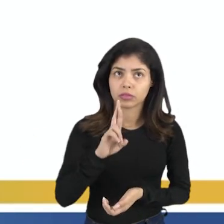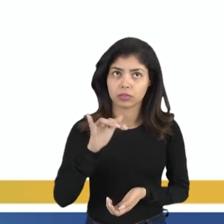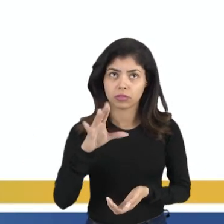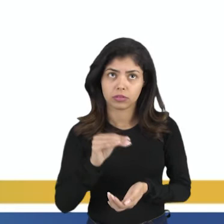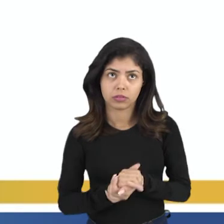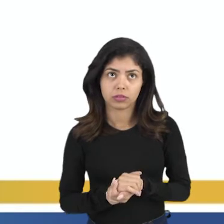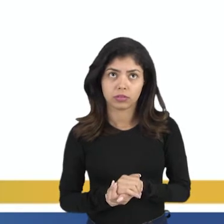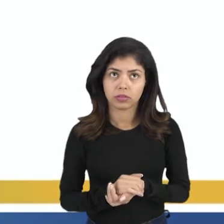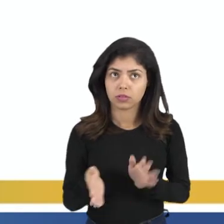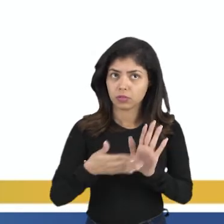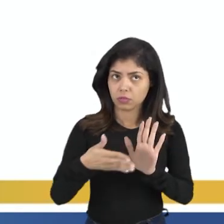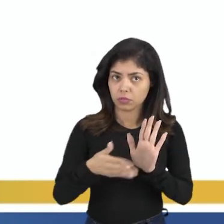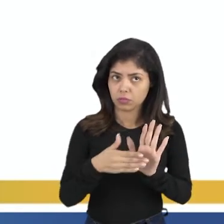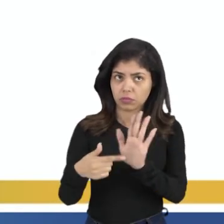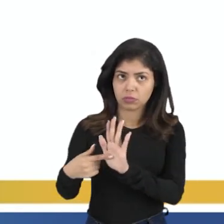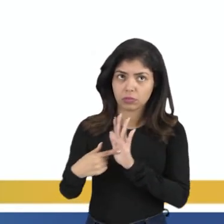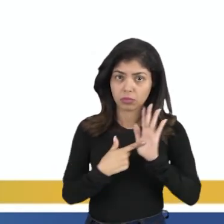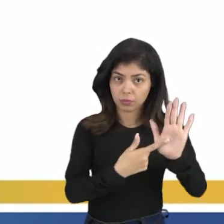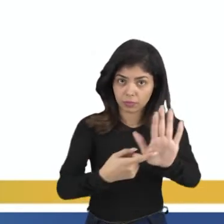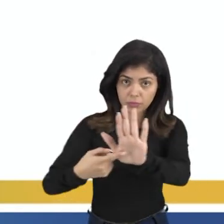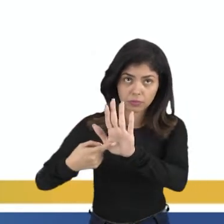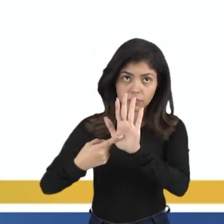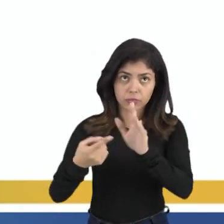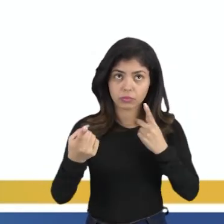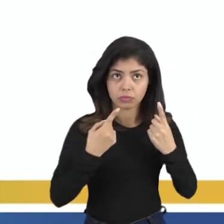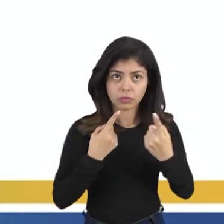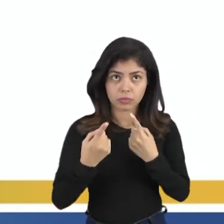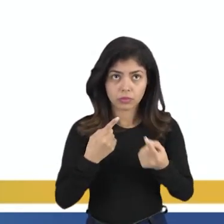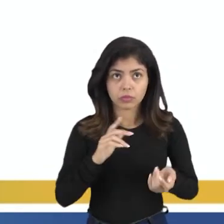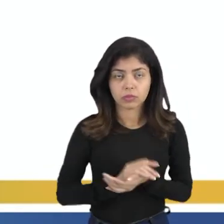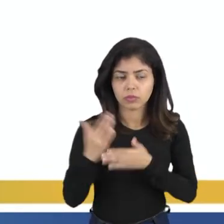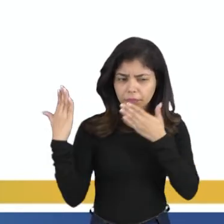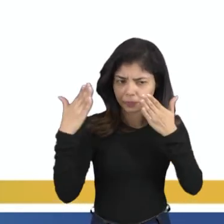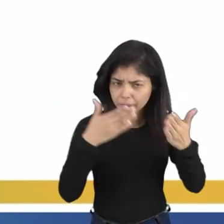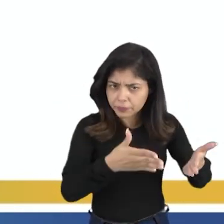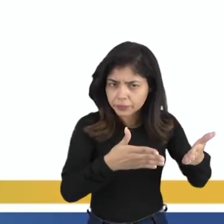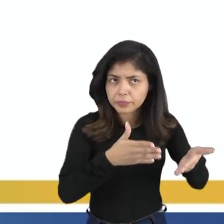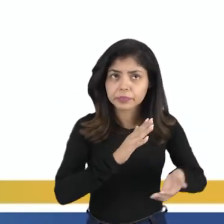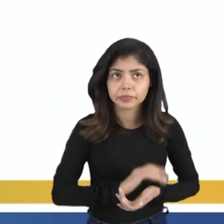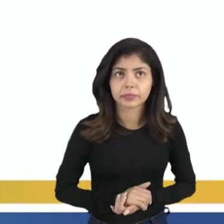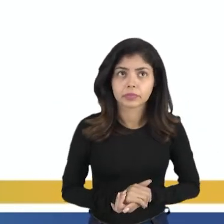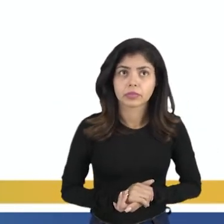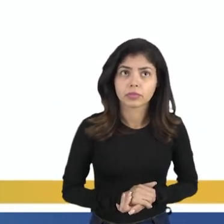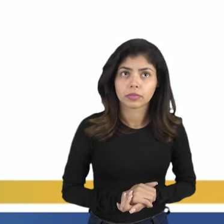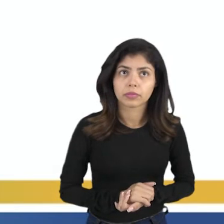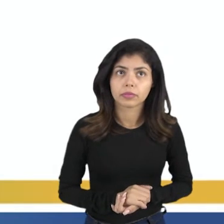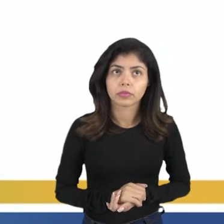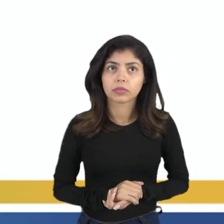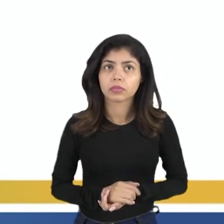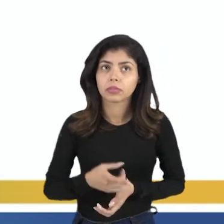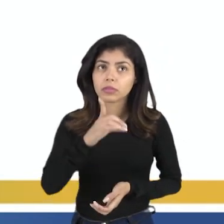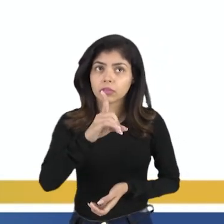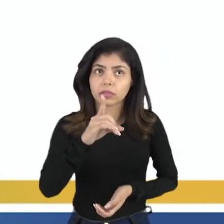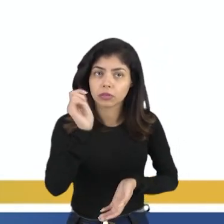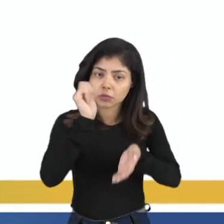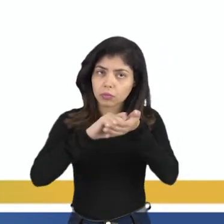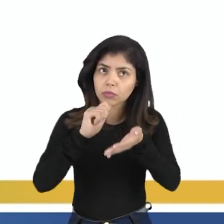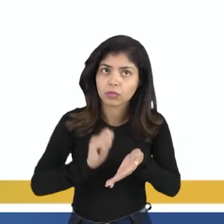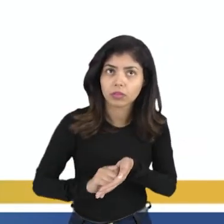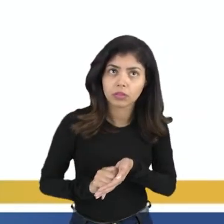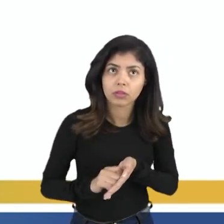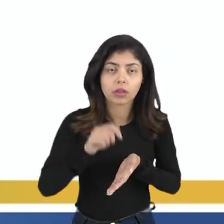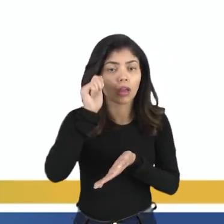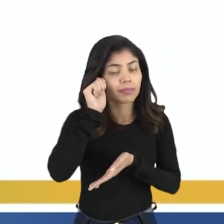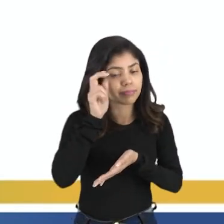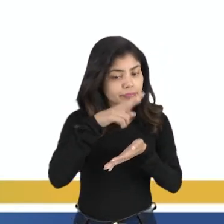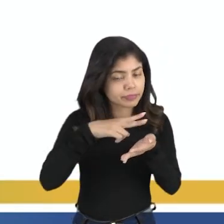ressaltar, propor, apresentar, discorrer ou focar. Então nós vamos pensar discorrer sobre o ato